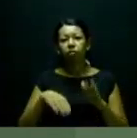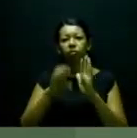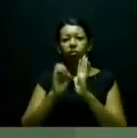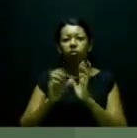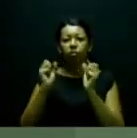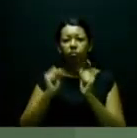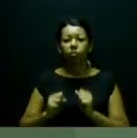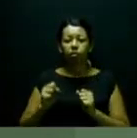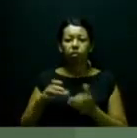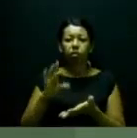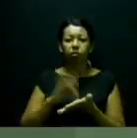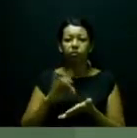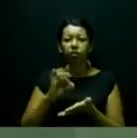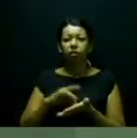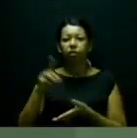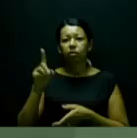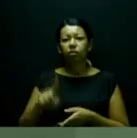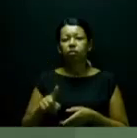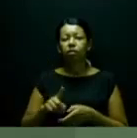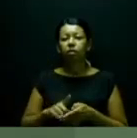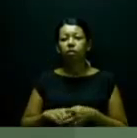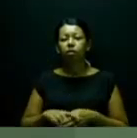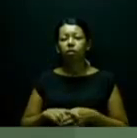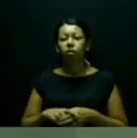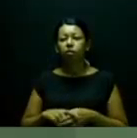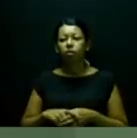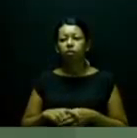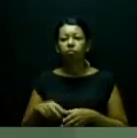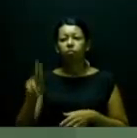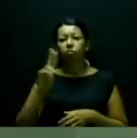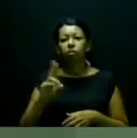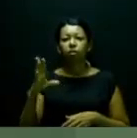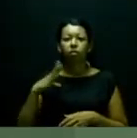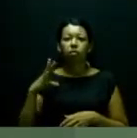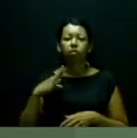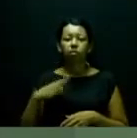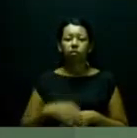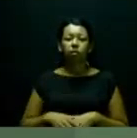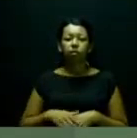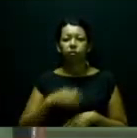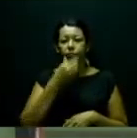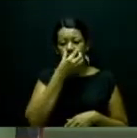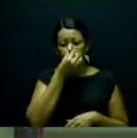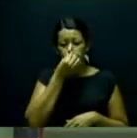que ele possa, de fato, passe a valer no nosso município. É só, presidente.